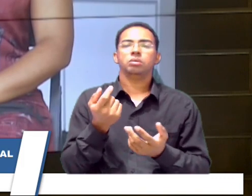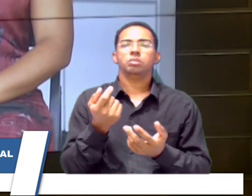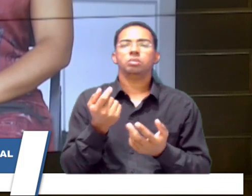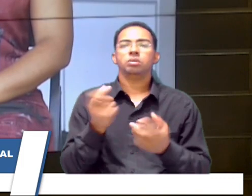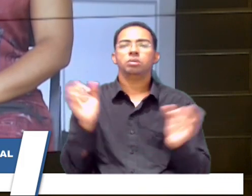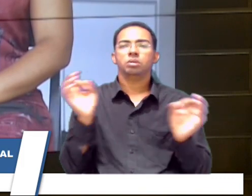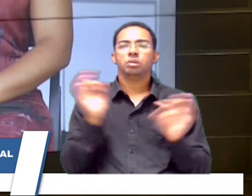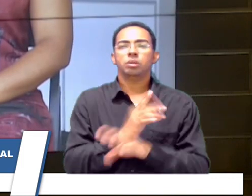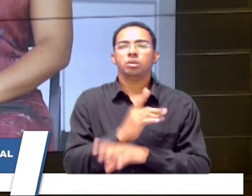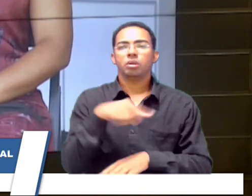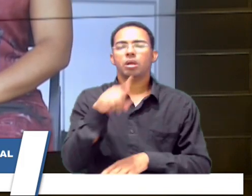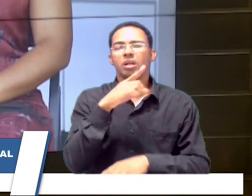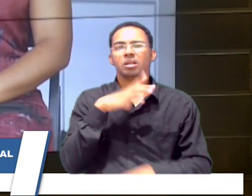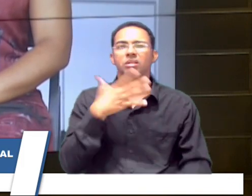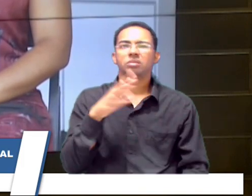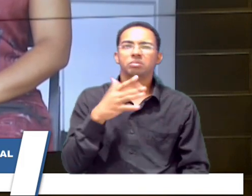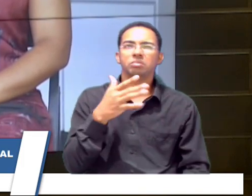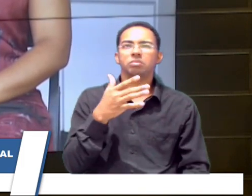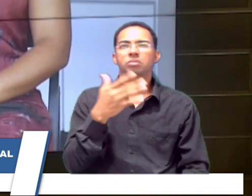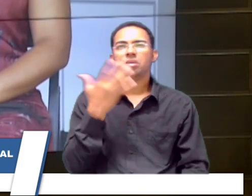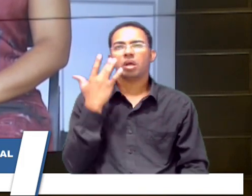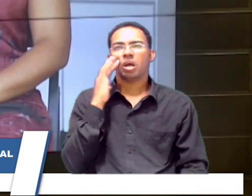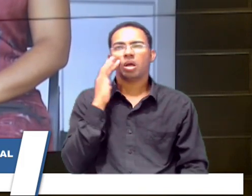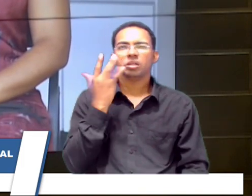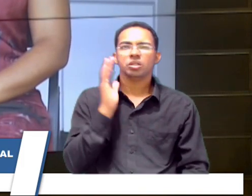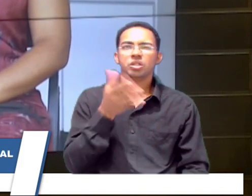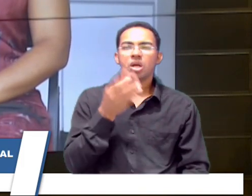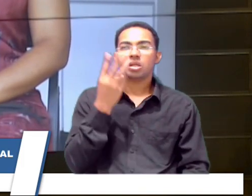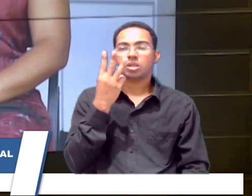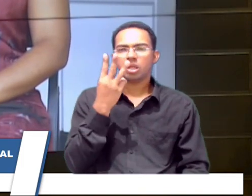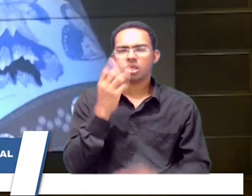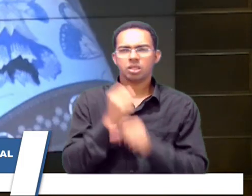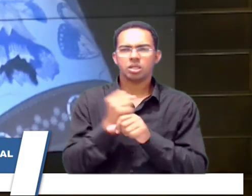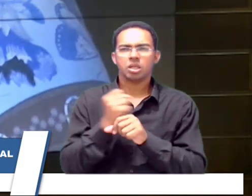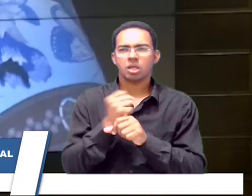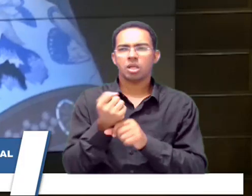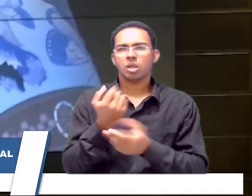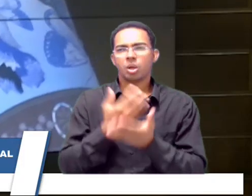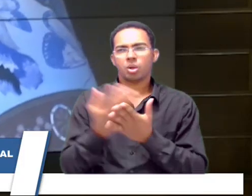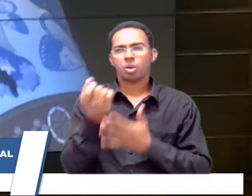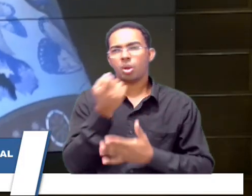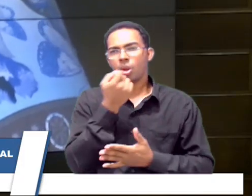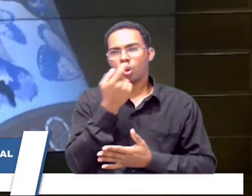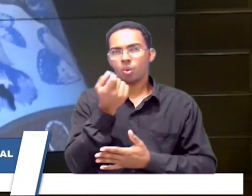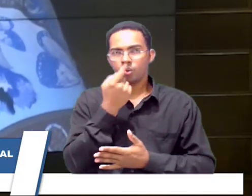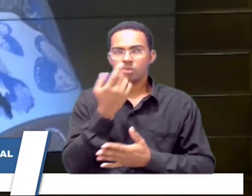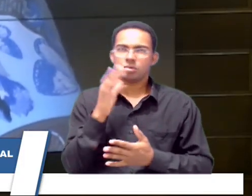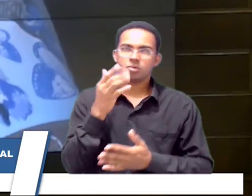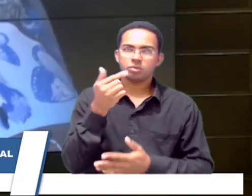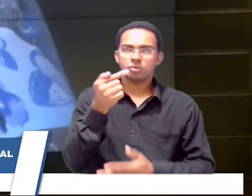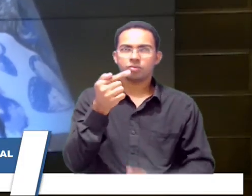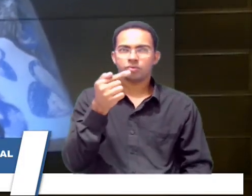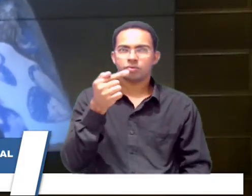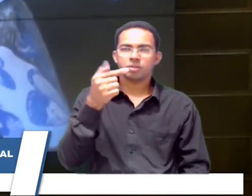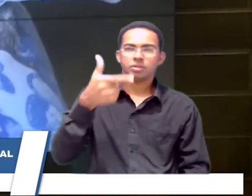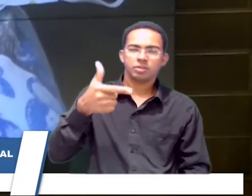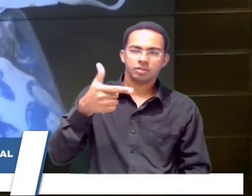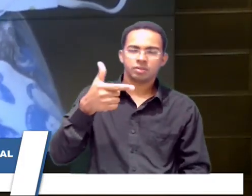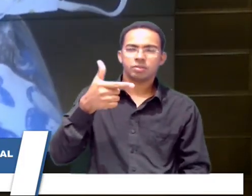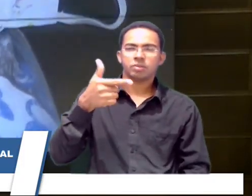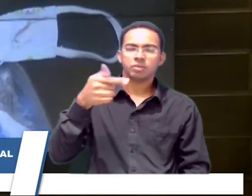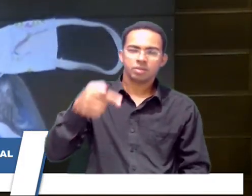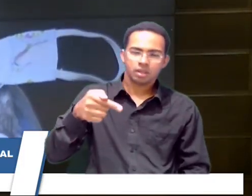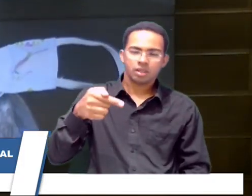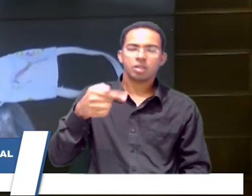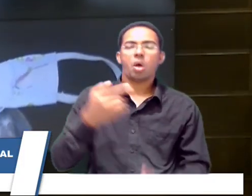ela tinha... Hoje a gente vai fazer 3 anos que ela está tomando. Então, quando ela tinha 27, ela